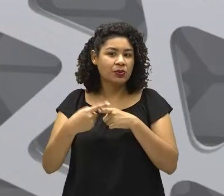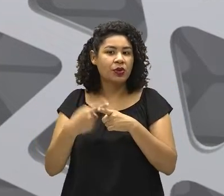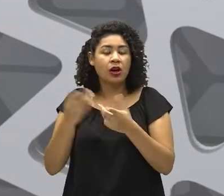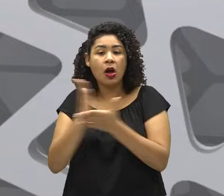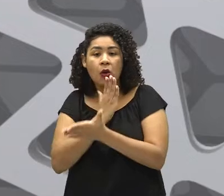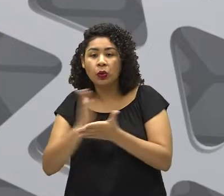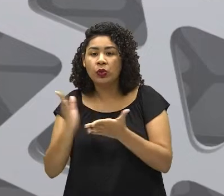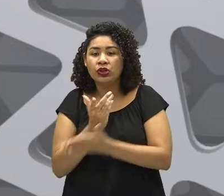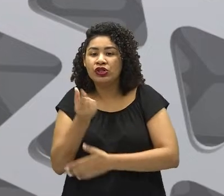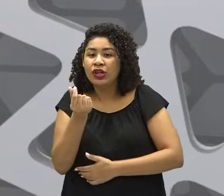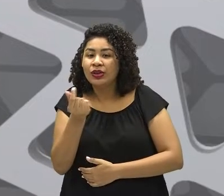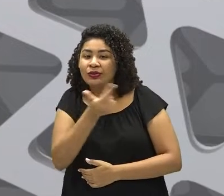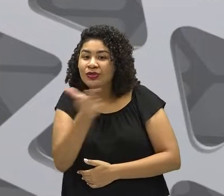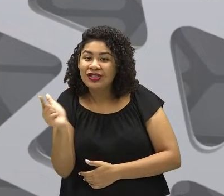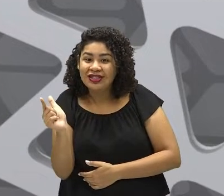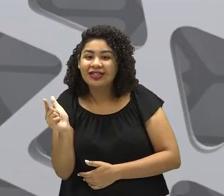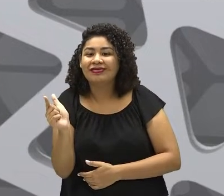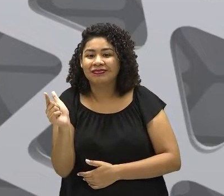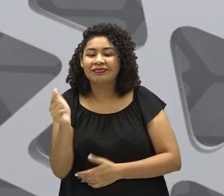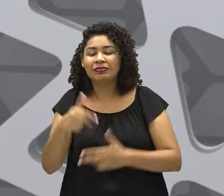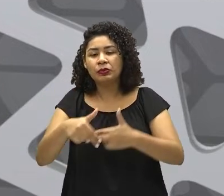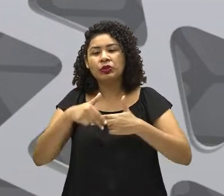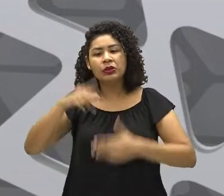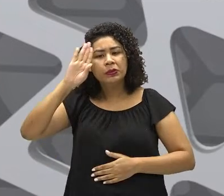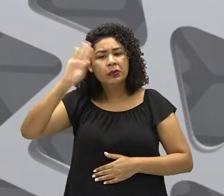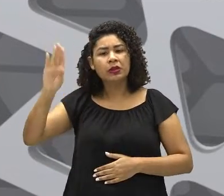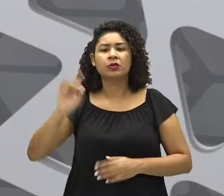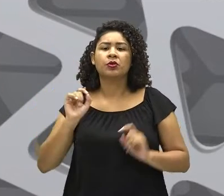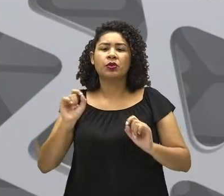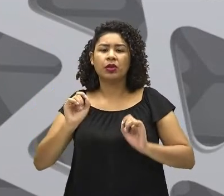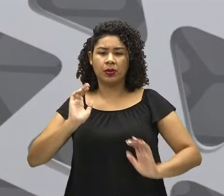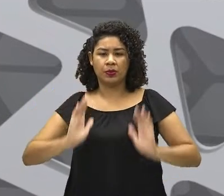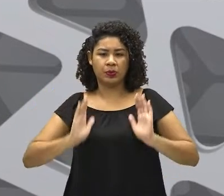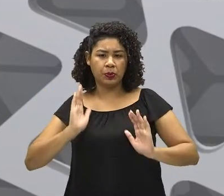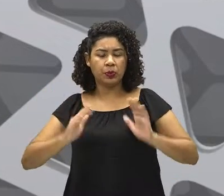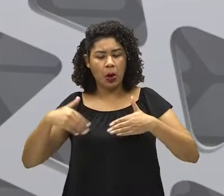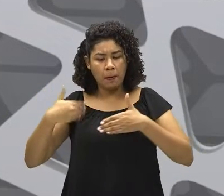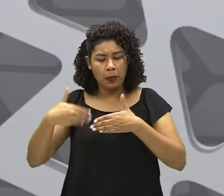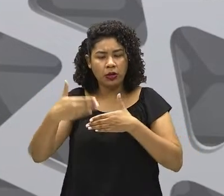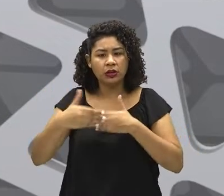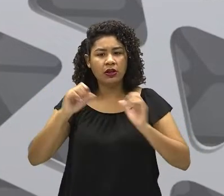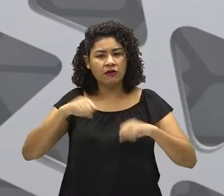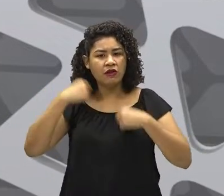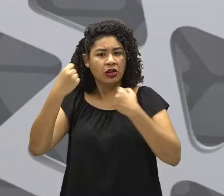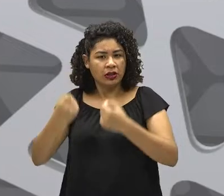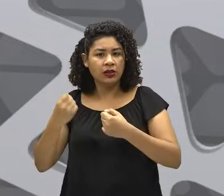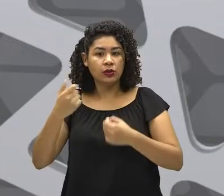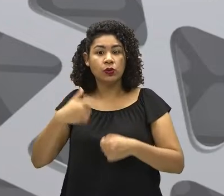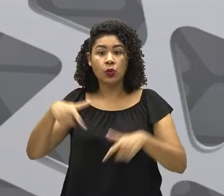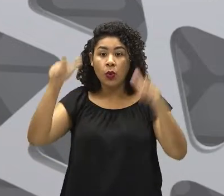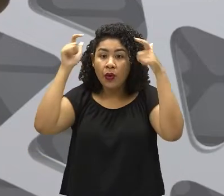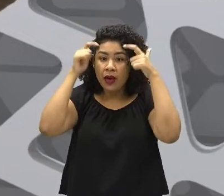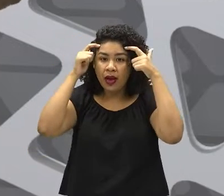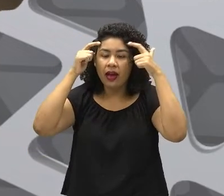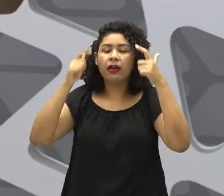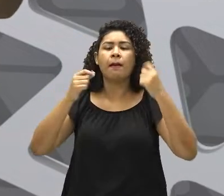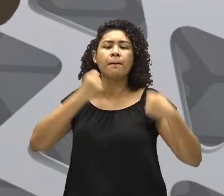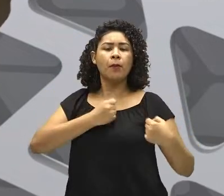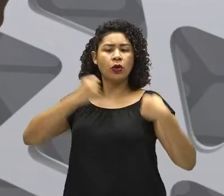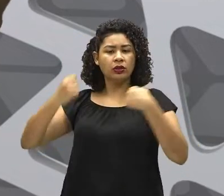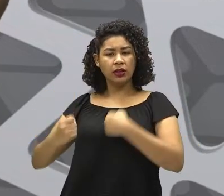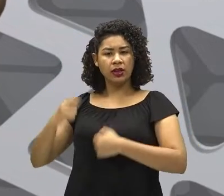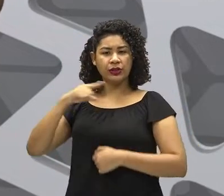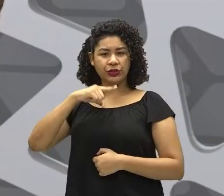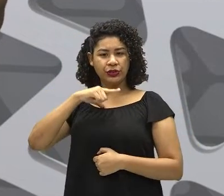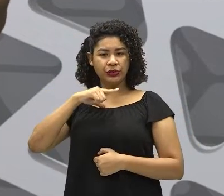principalmente durante o processo de fortalecimento do poder nas mãos dos reis, tá? E o surgimento